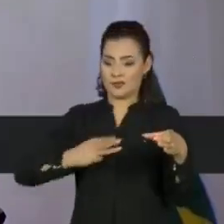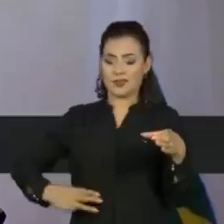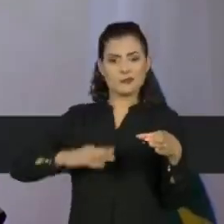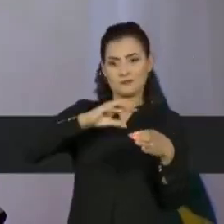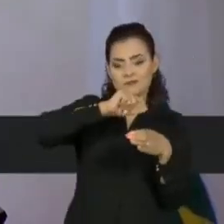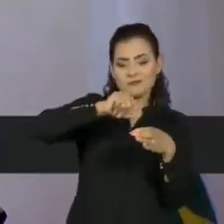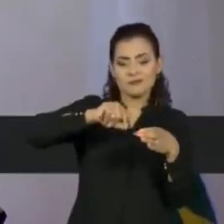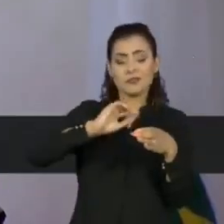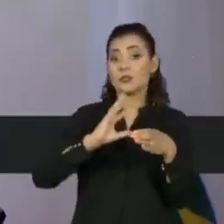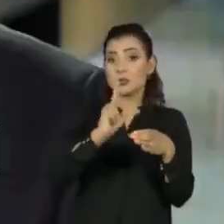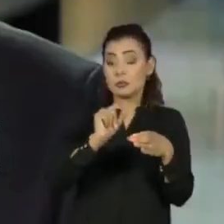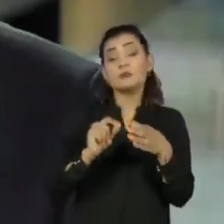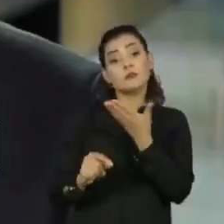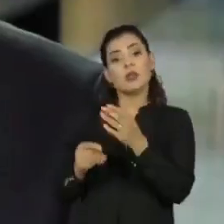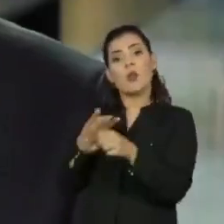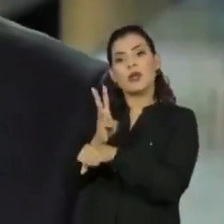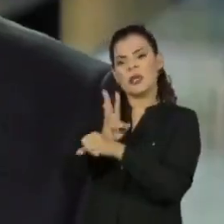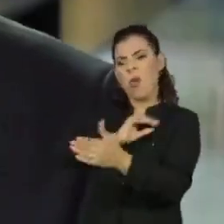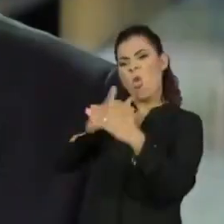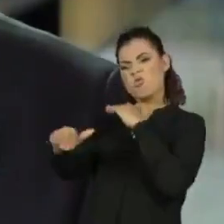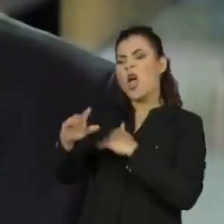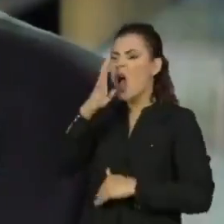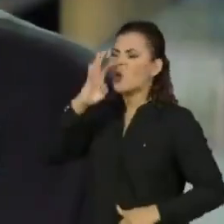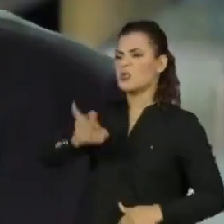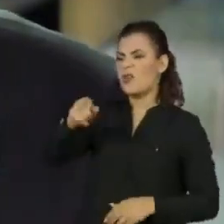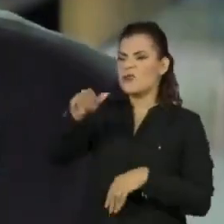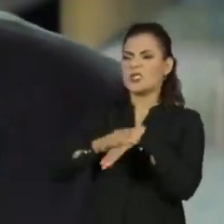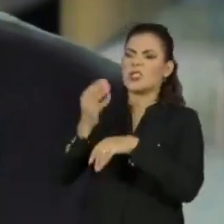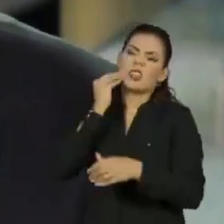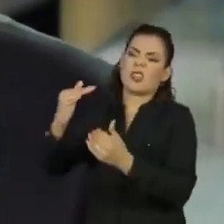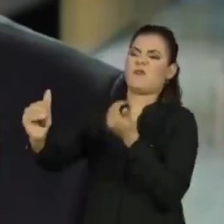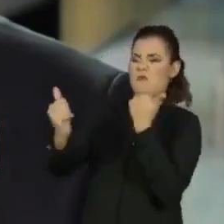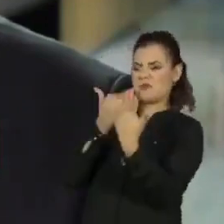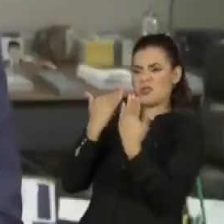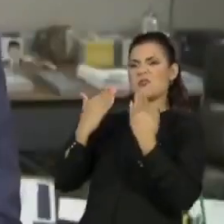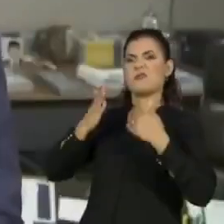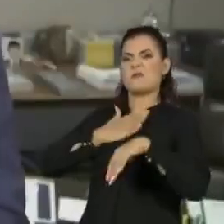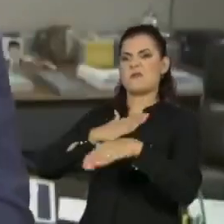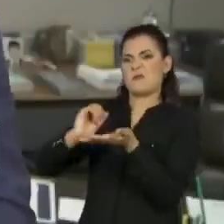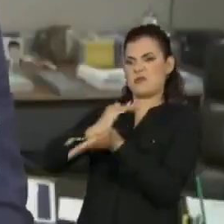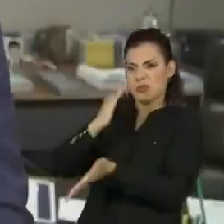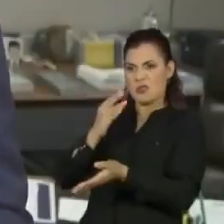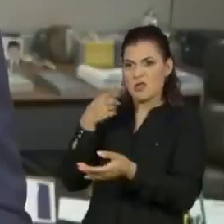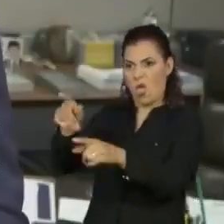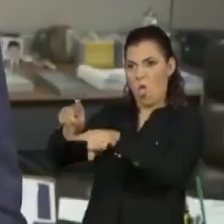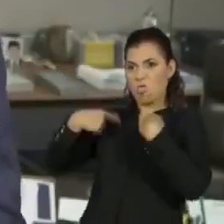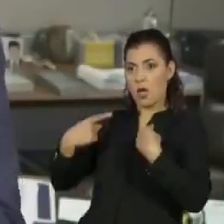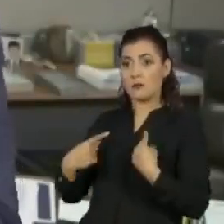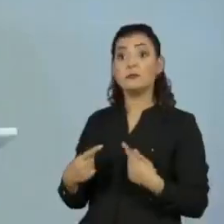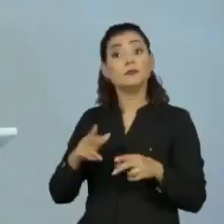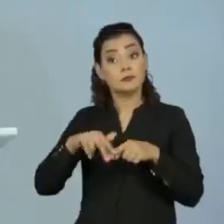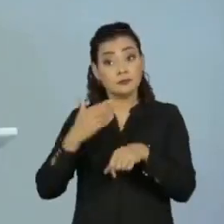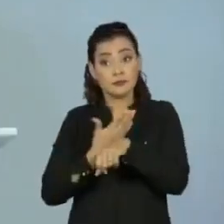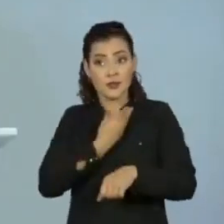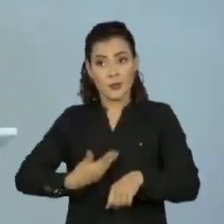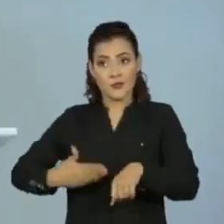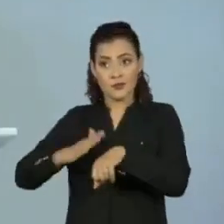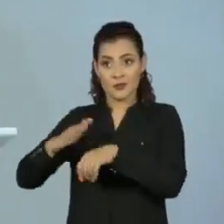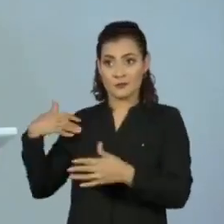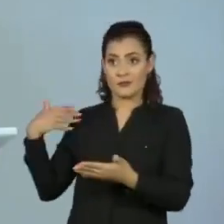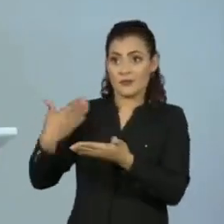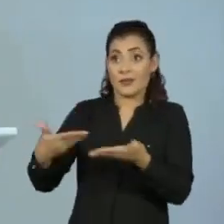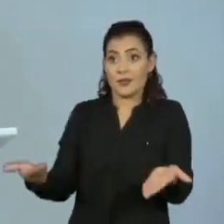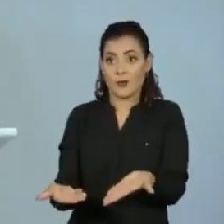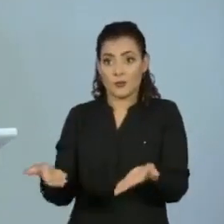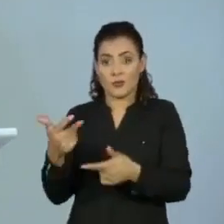Álvaro Antônio teria acusado Ramos de conspirar para tirá-lo do cargo ele está no governo desde o início do mandato